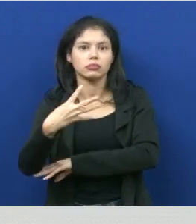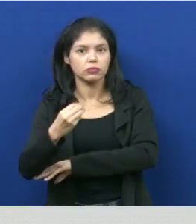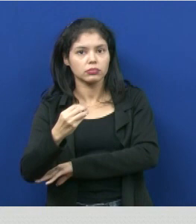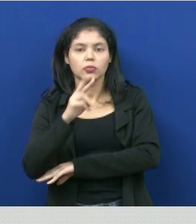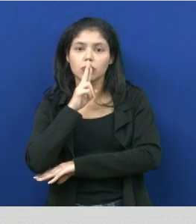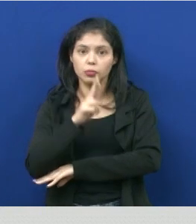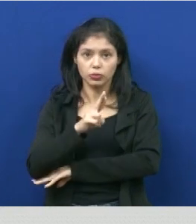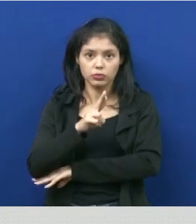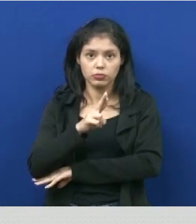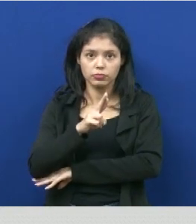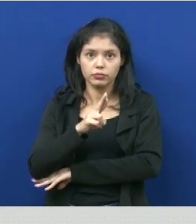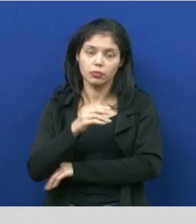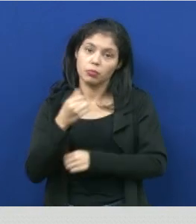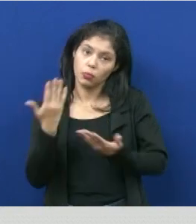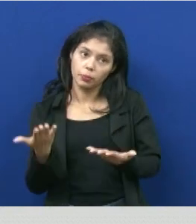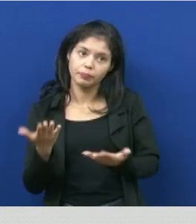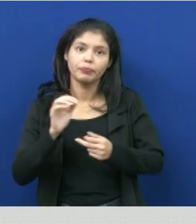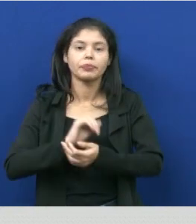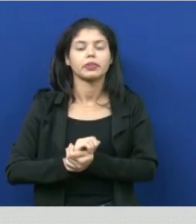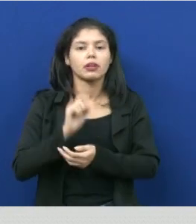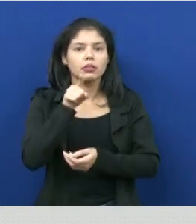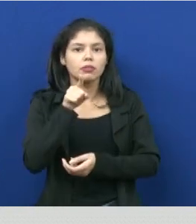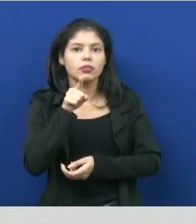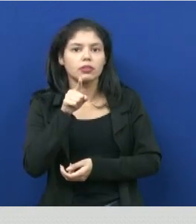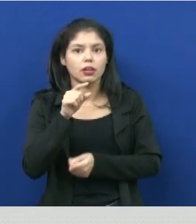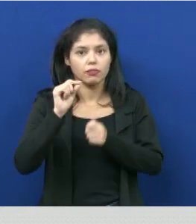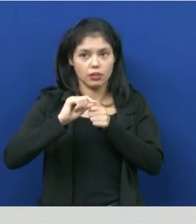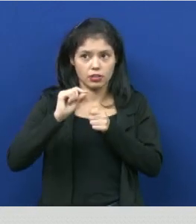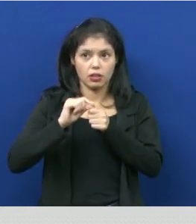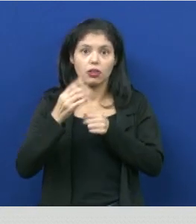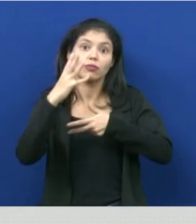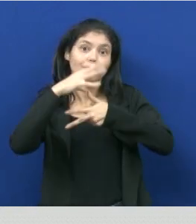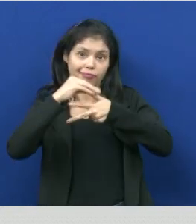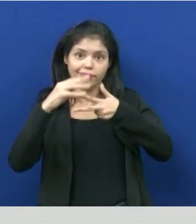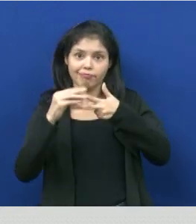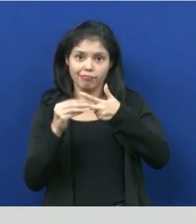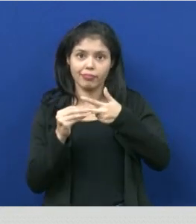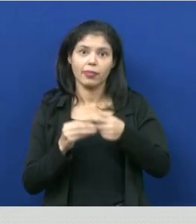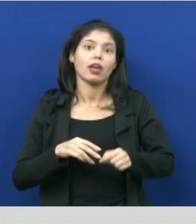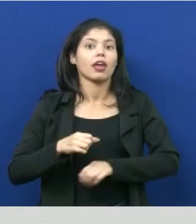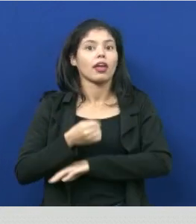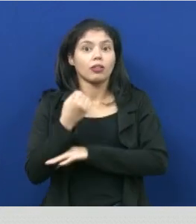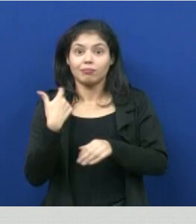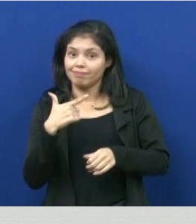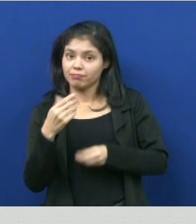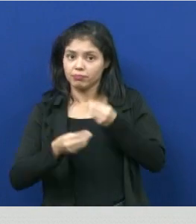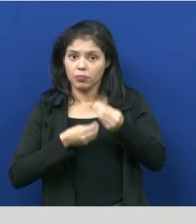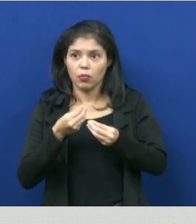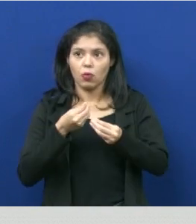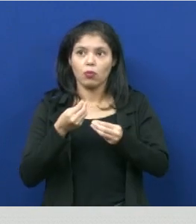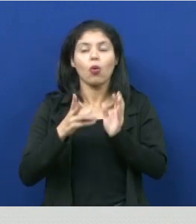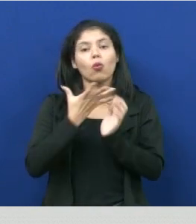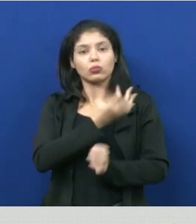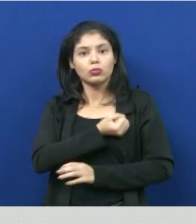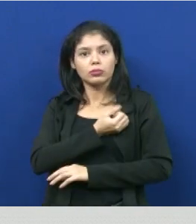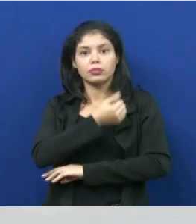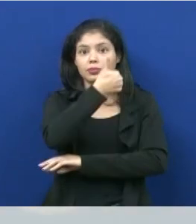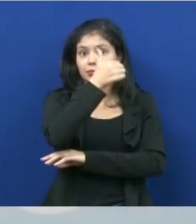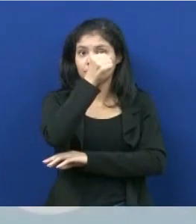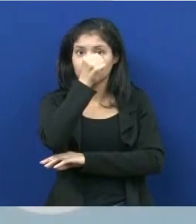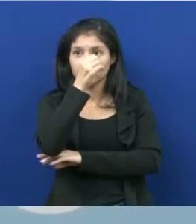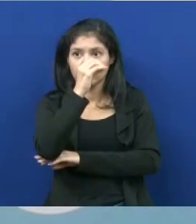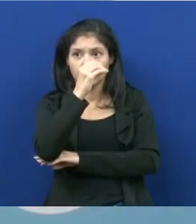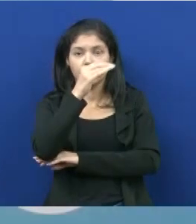como resposta? Bem, se você está fazendo uma questão do Enem, é bem possível que você não encontre esse 180